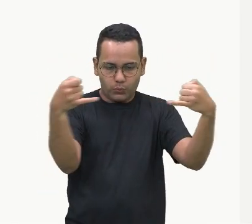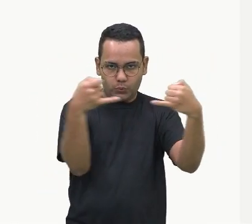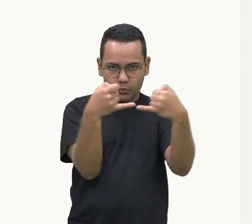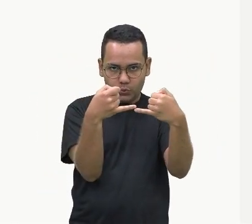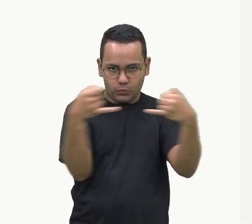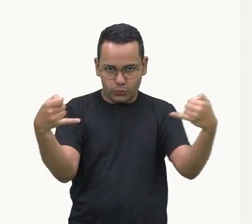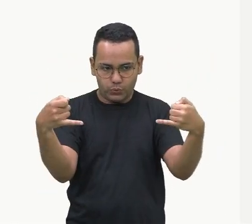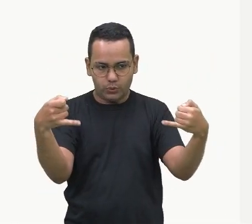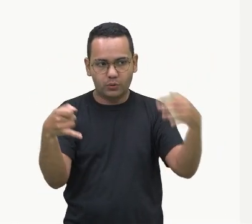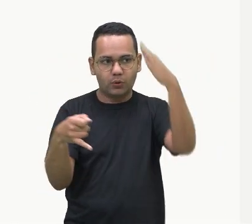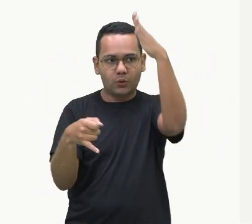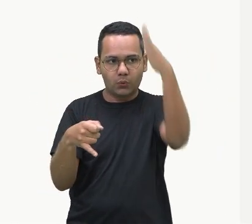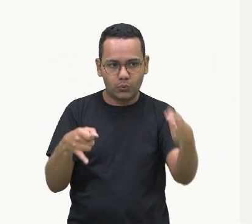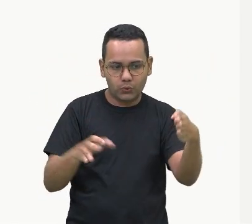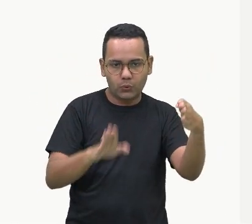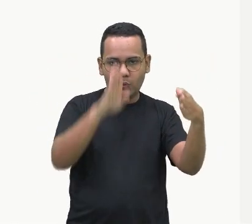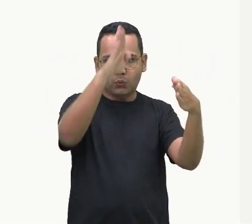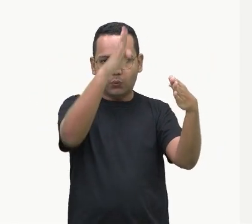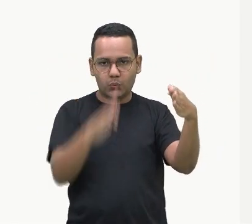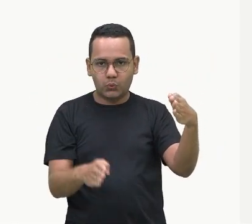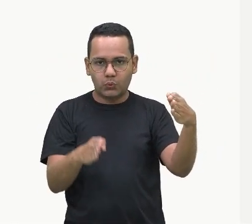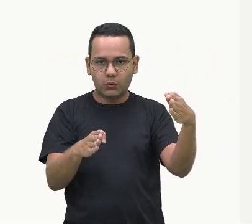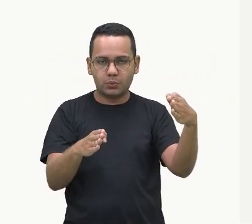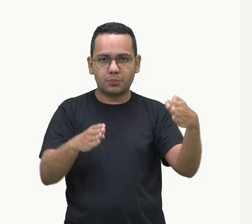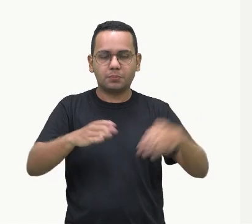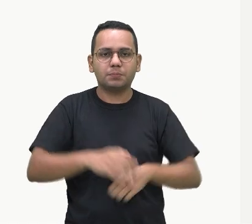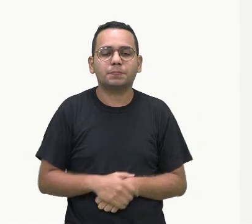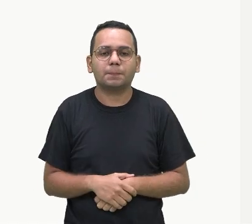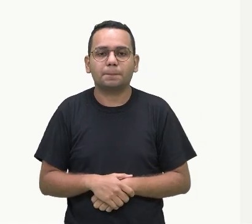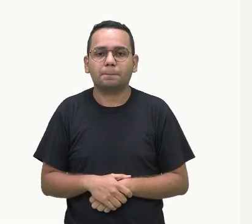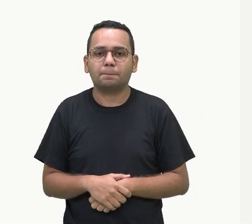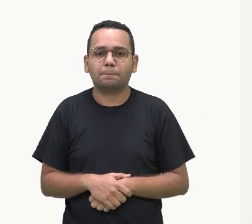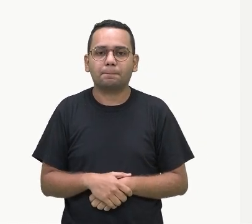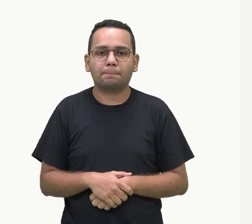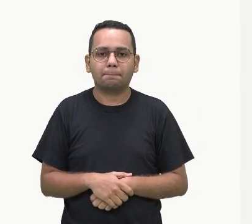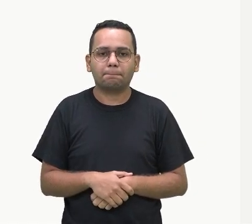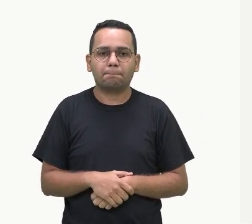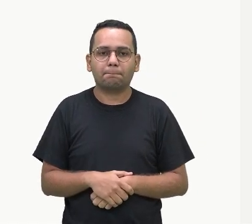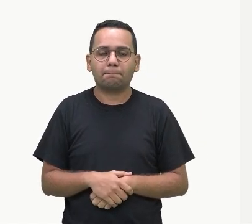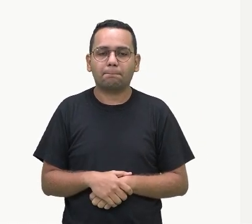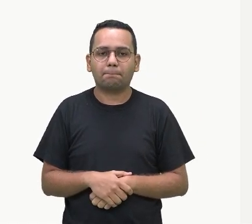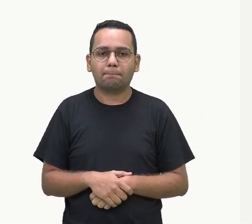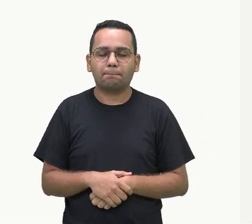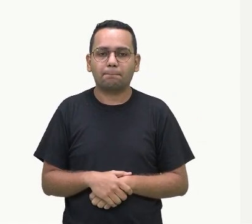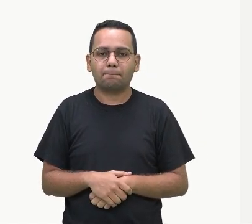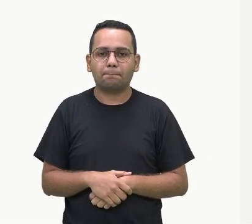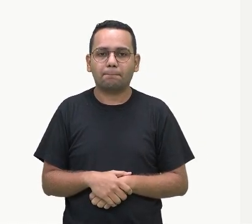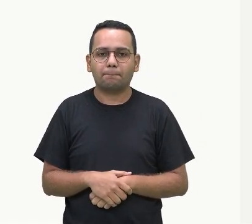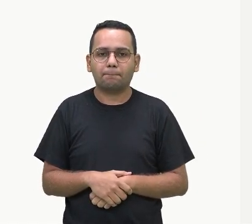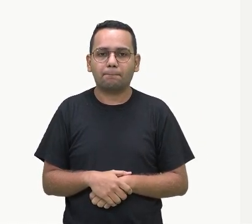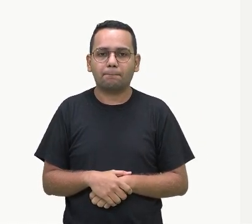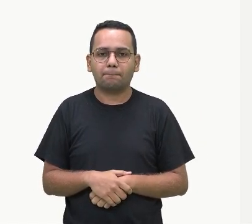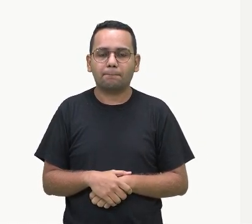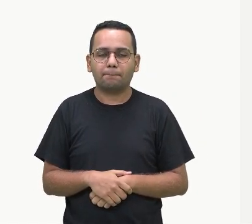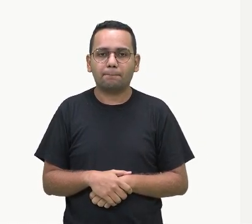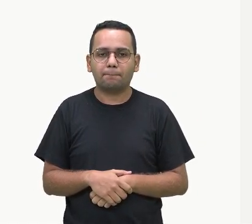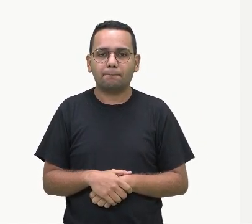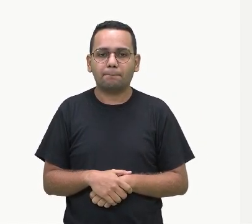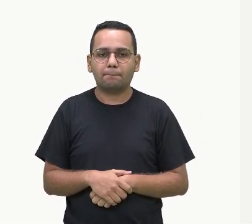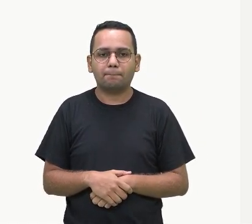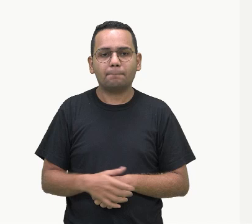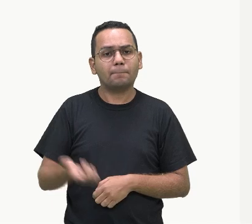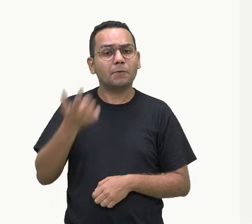duas transversais não são congruentes entre si. Então aqui, ó, vamos começar a pegar